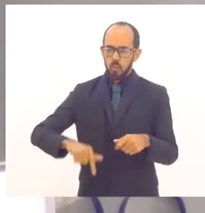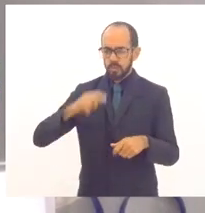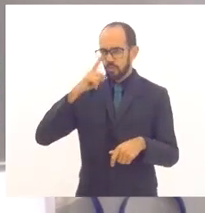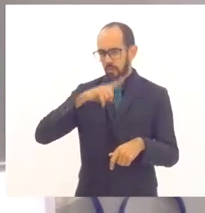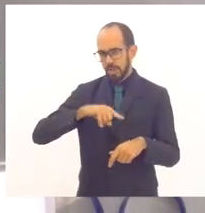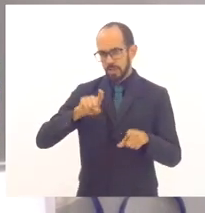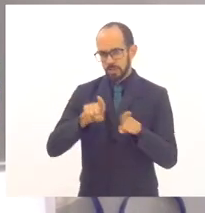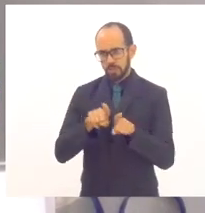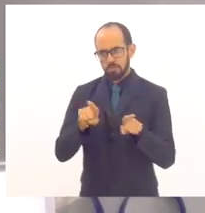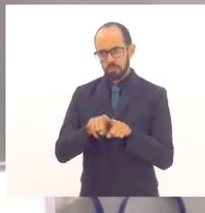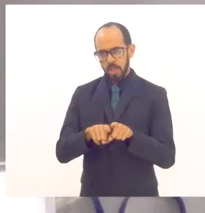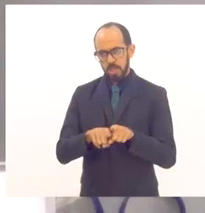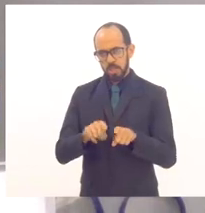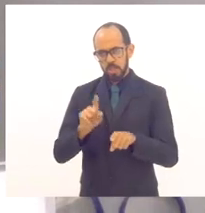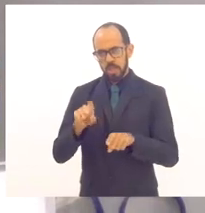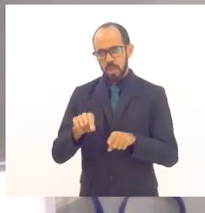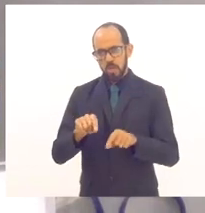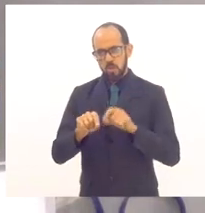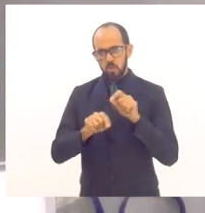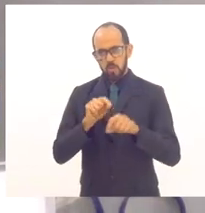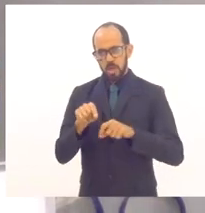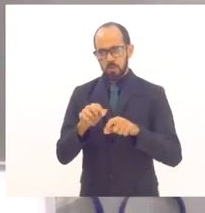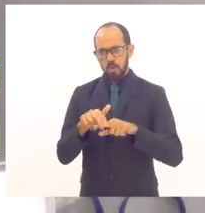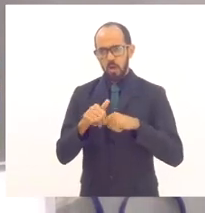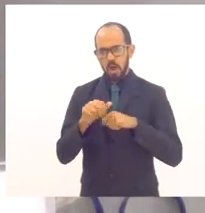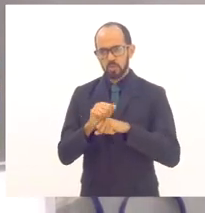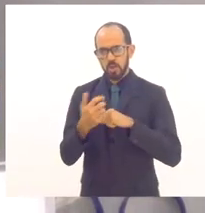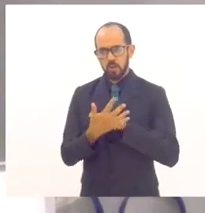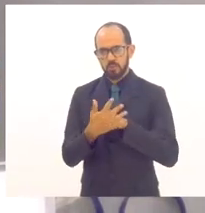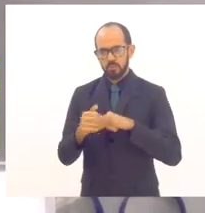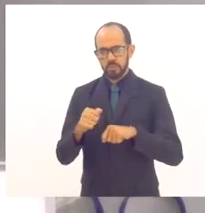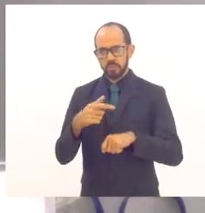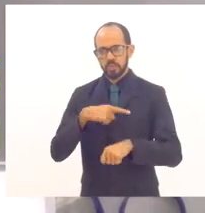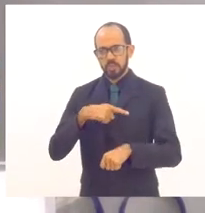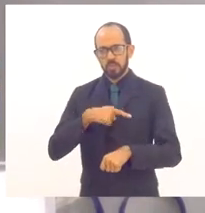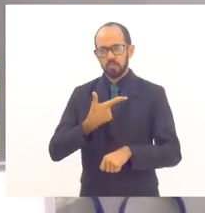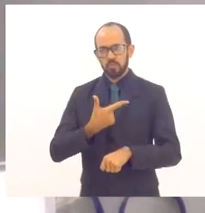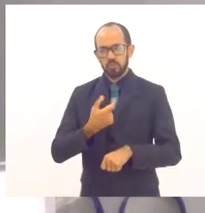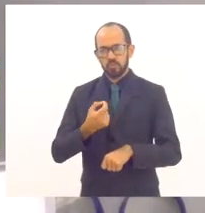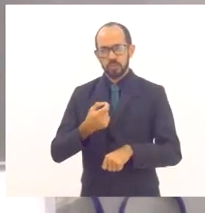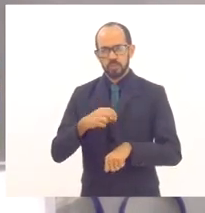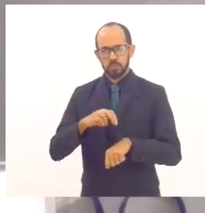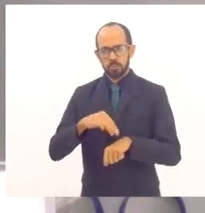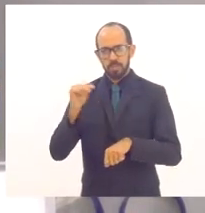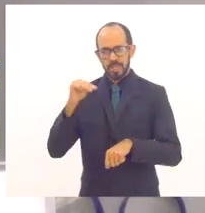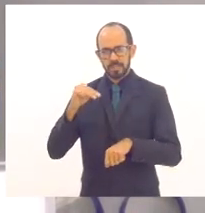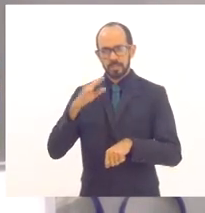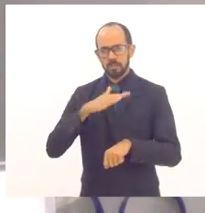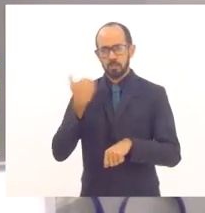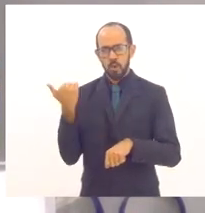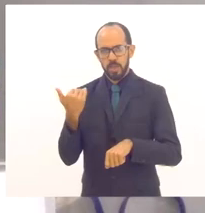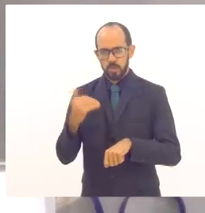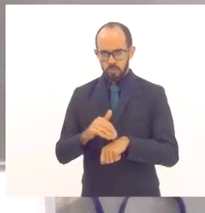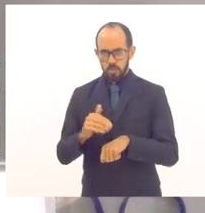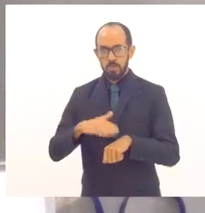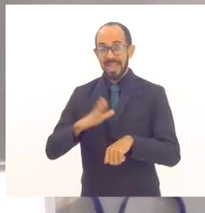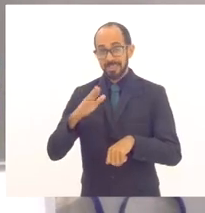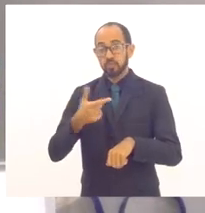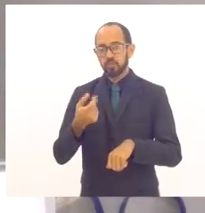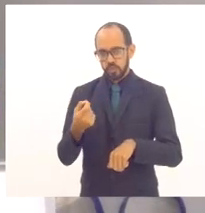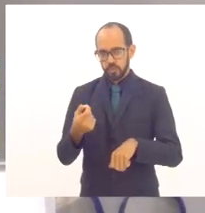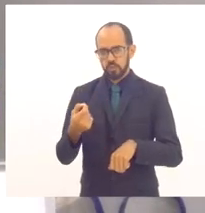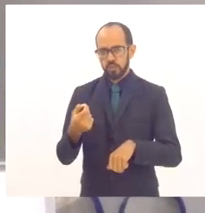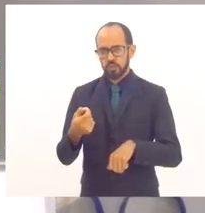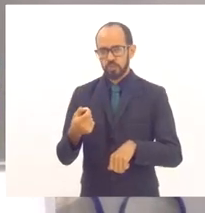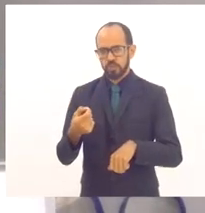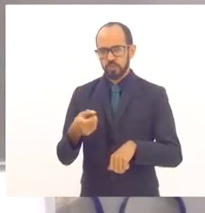equívoco histórico. Por ocasião da Covid, nós tivemos mais de 20 mestres de capoeira mortos. E não é